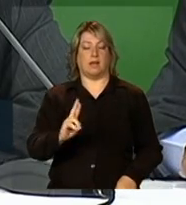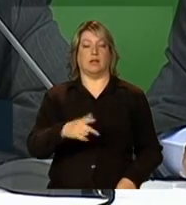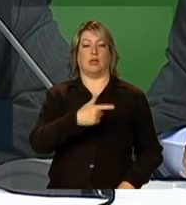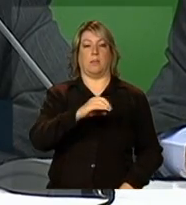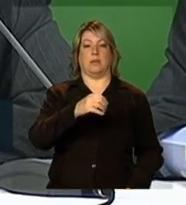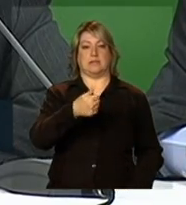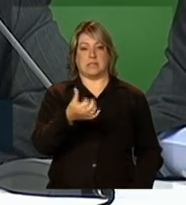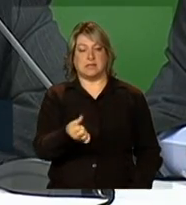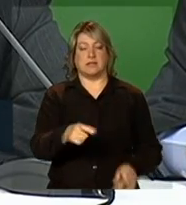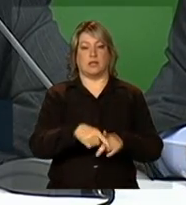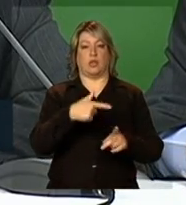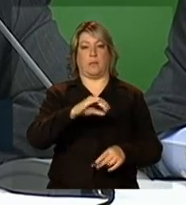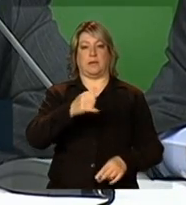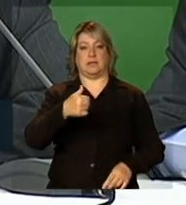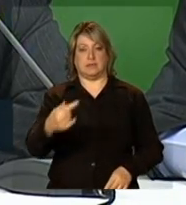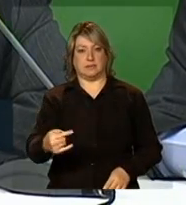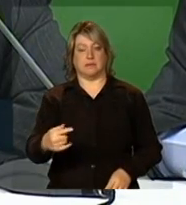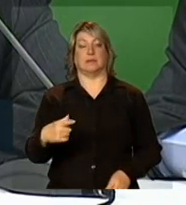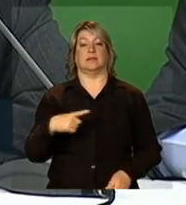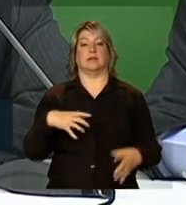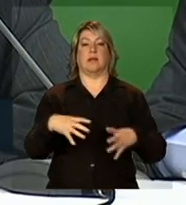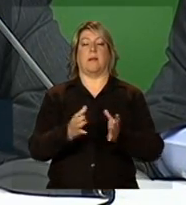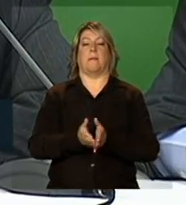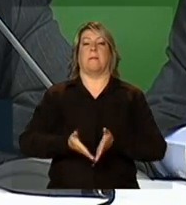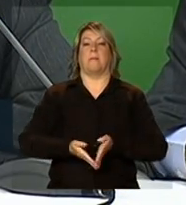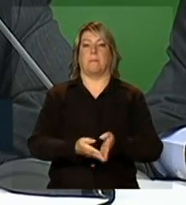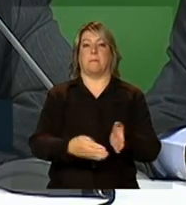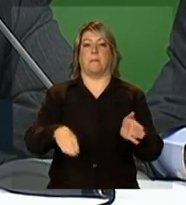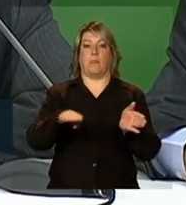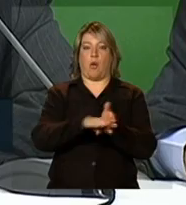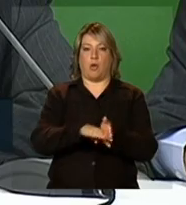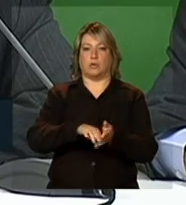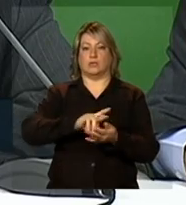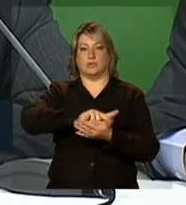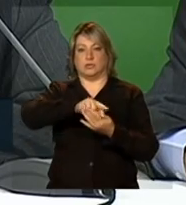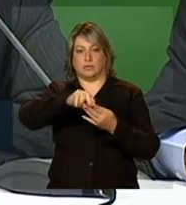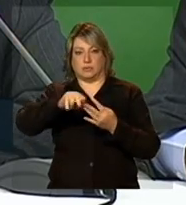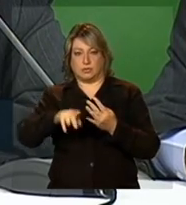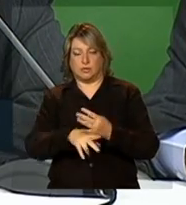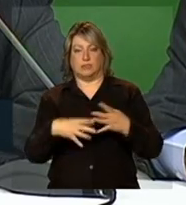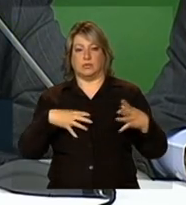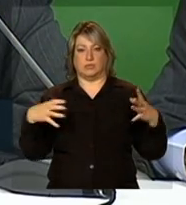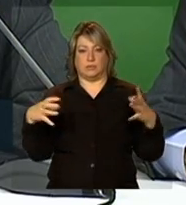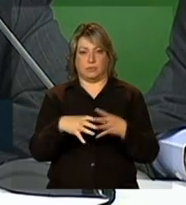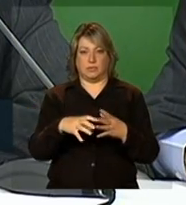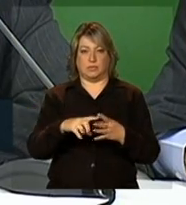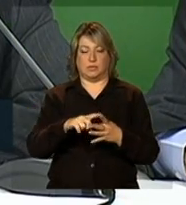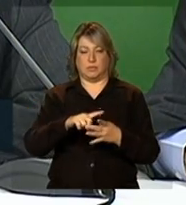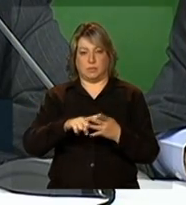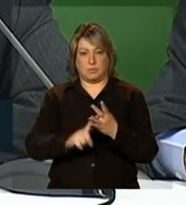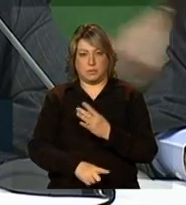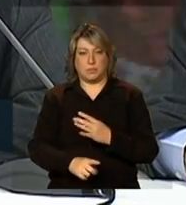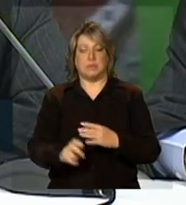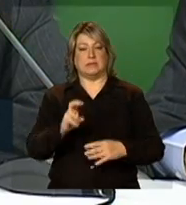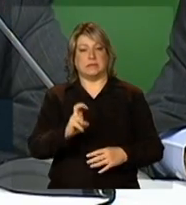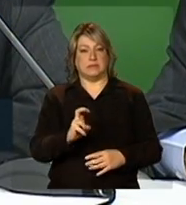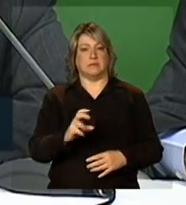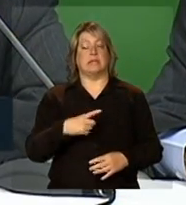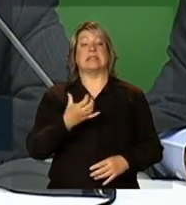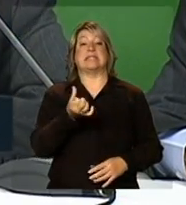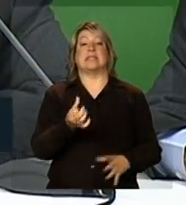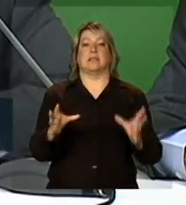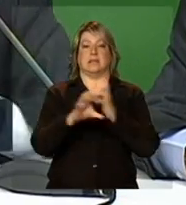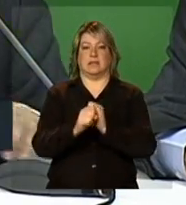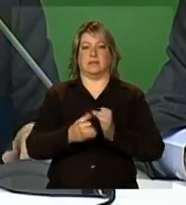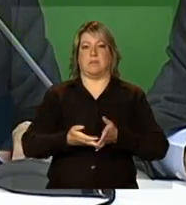nos portos de Paranaguá, Tunina, Imbituba, Itajaí, São Francisco do Sul, Porto Alegre e Rio